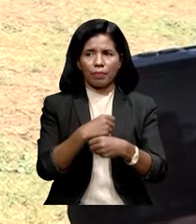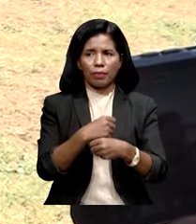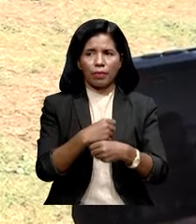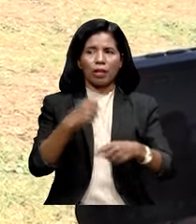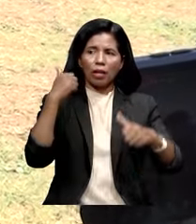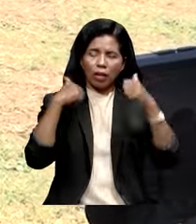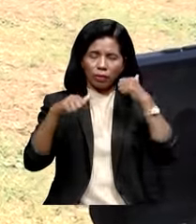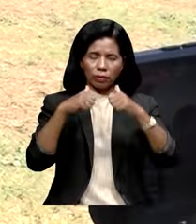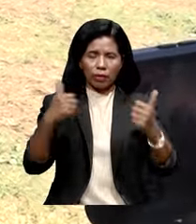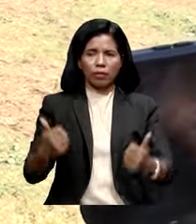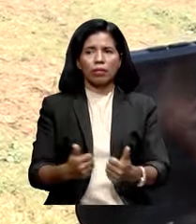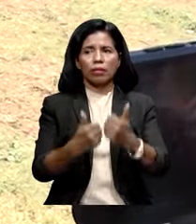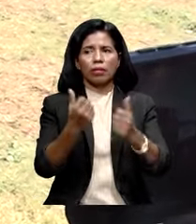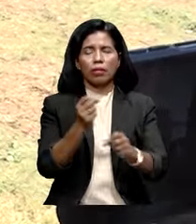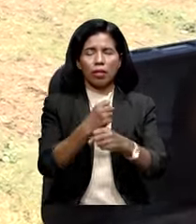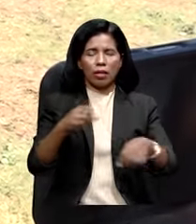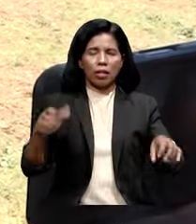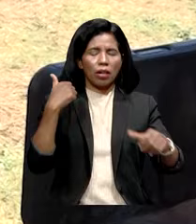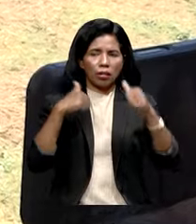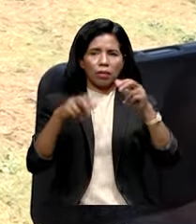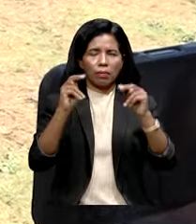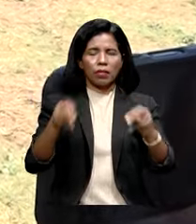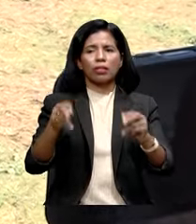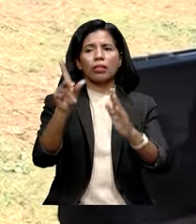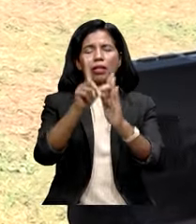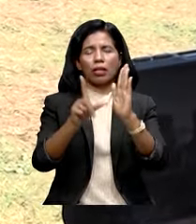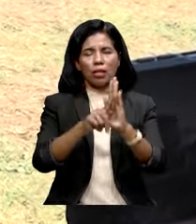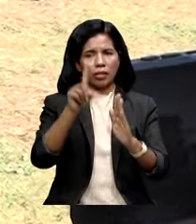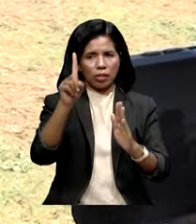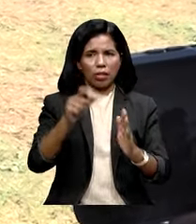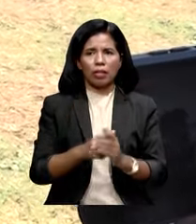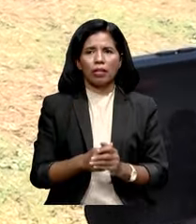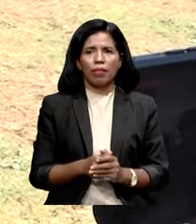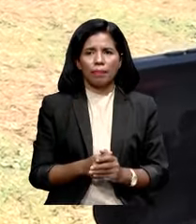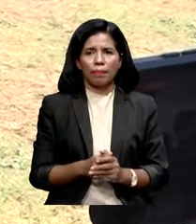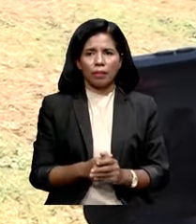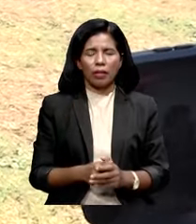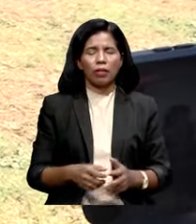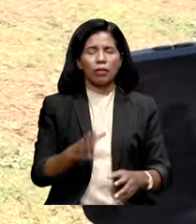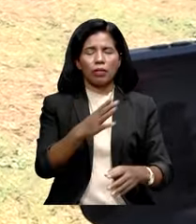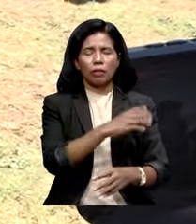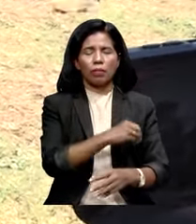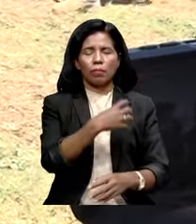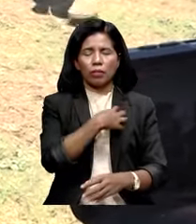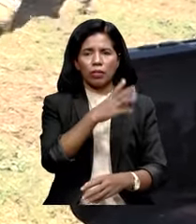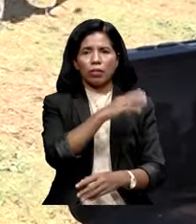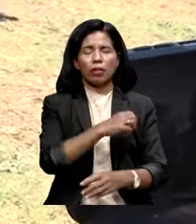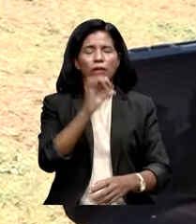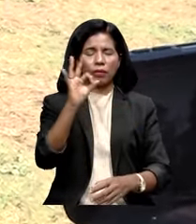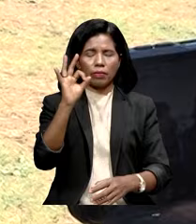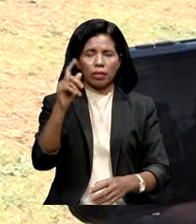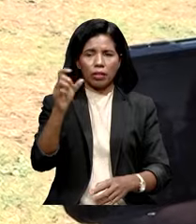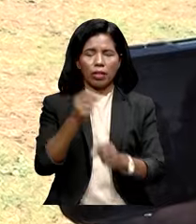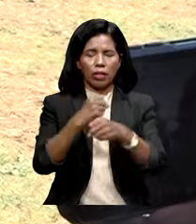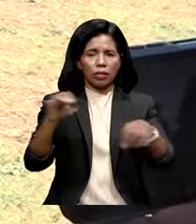atividades conjuntas, atividades coordenadas. Mas precisa leída. Leída, a tu força ruane, halo dupla função.